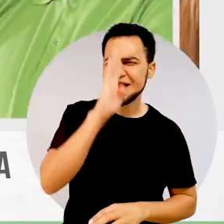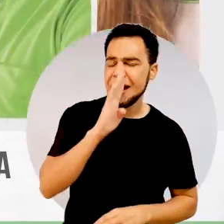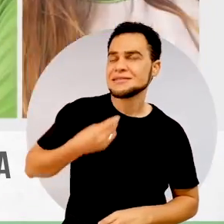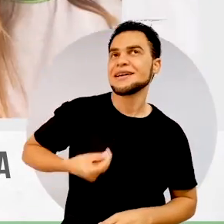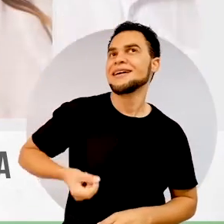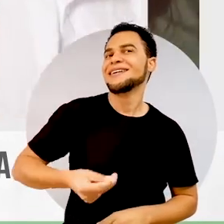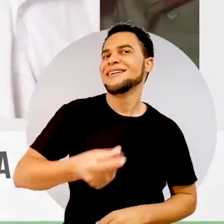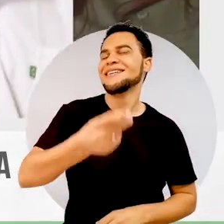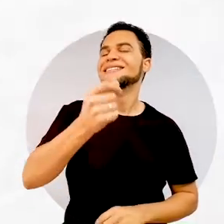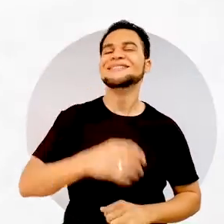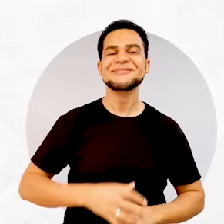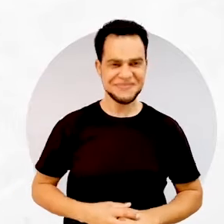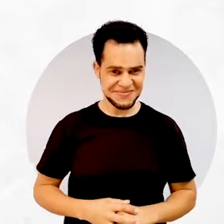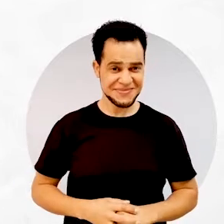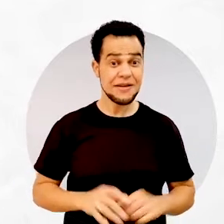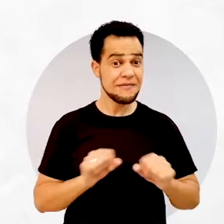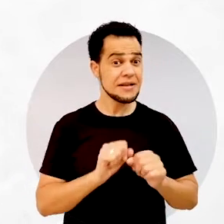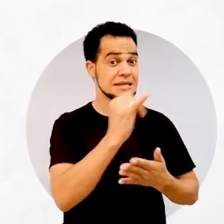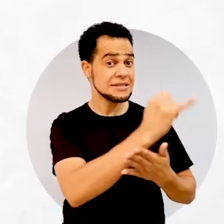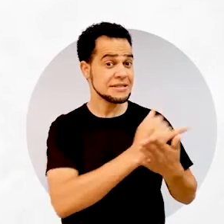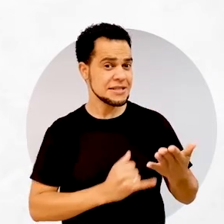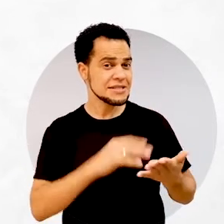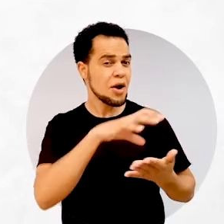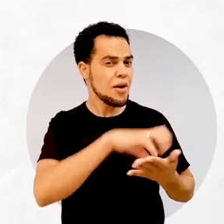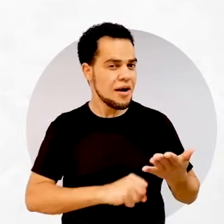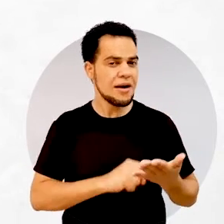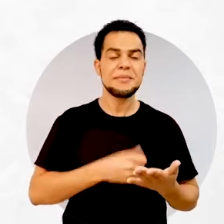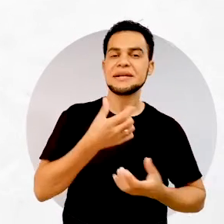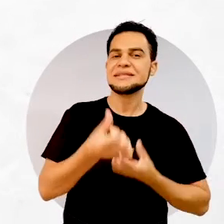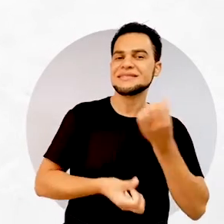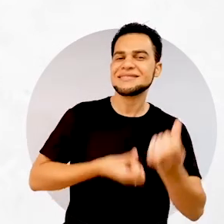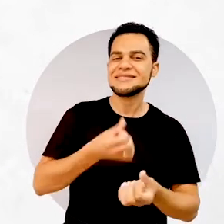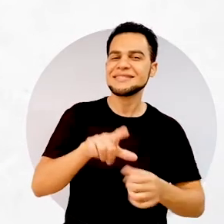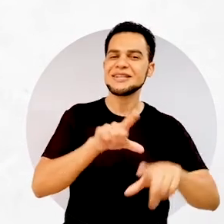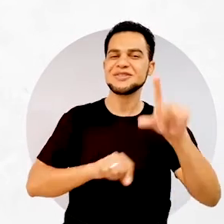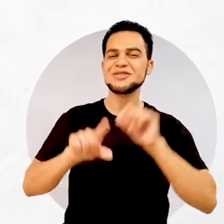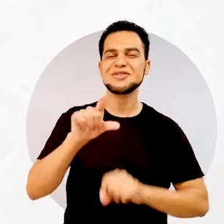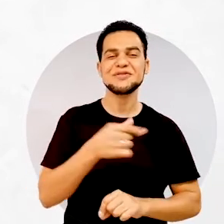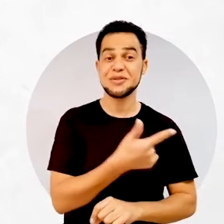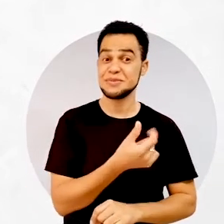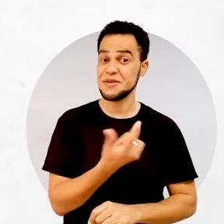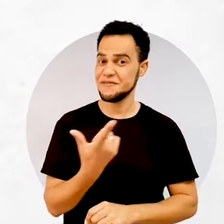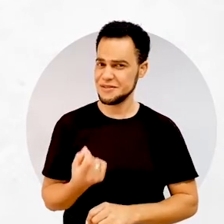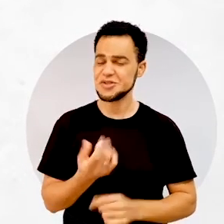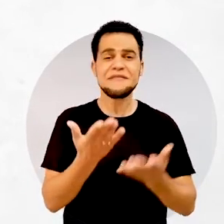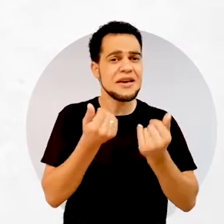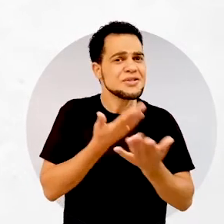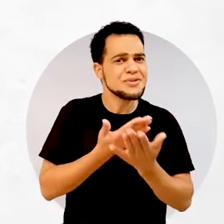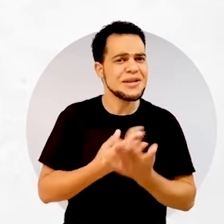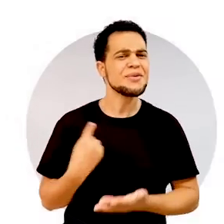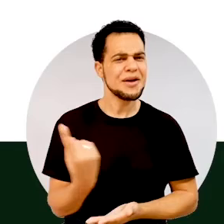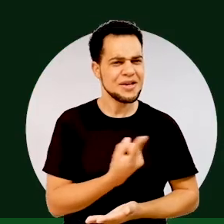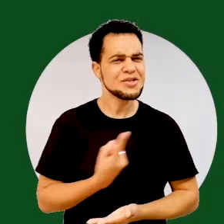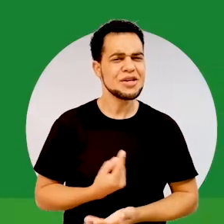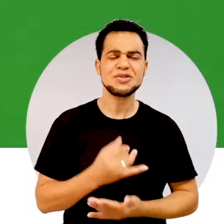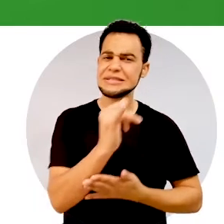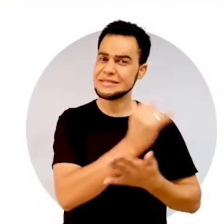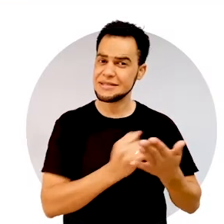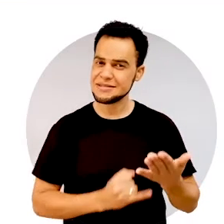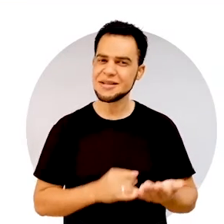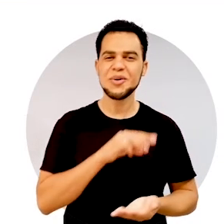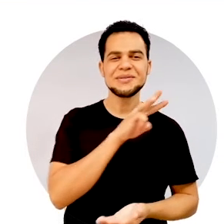para levar para a vida toda. Faça sua inscrição para o processo seletivo do segundo semestre de 2020 e venha estudar com a gente.